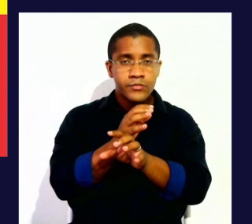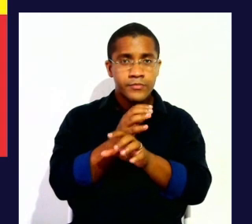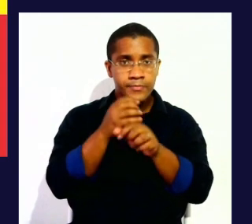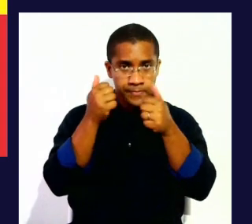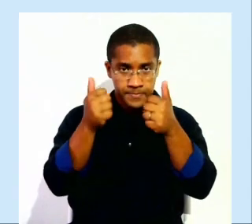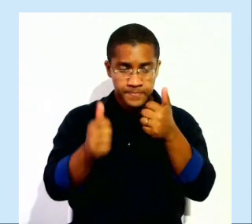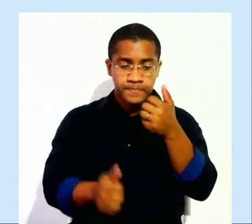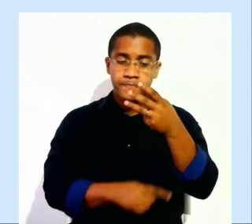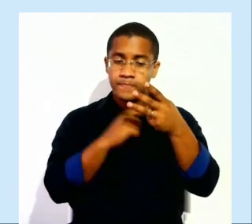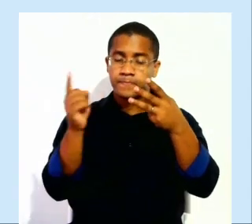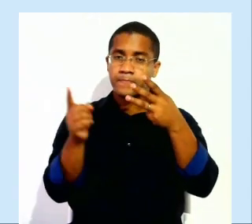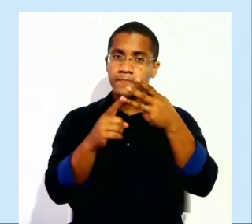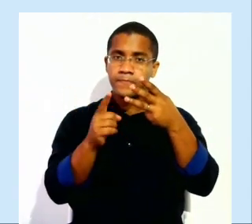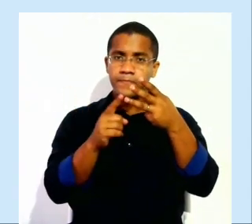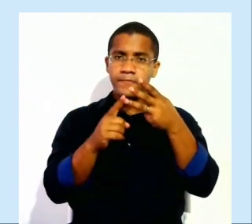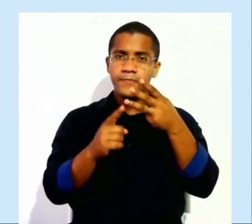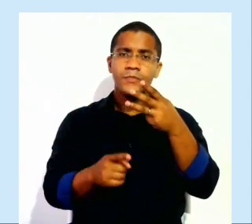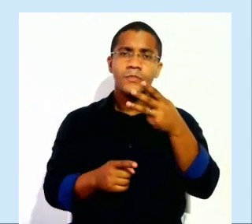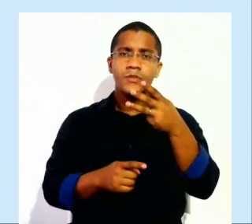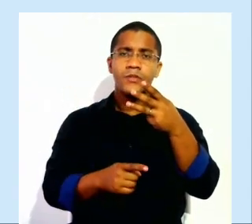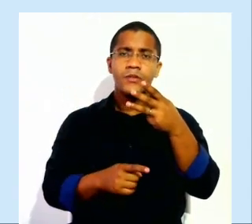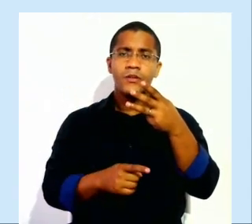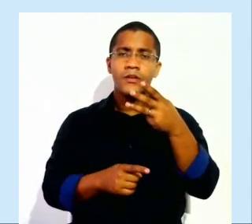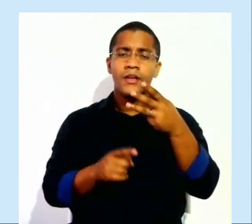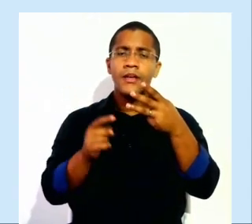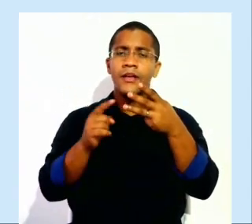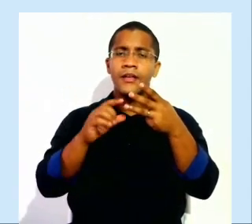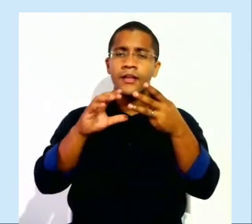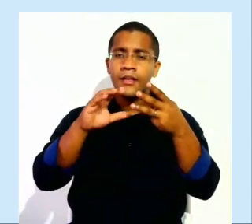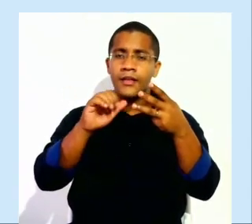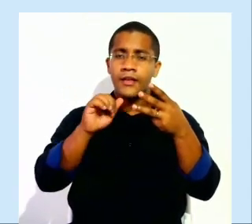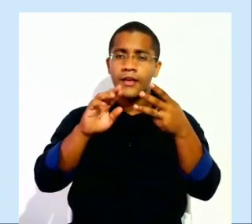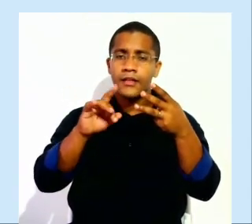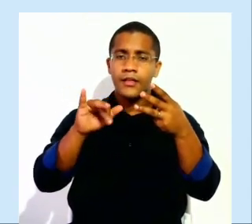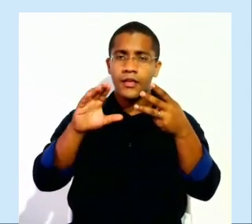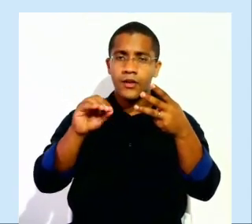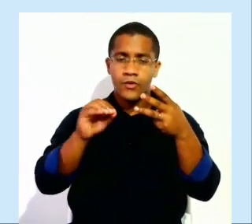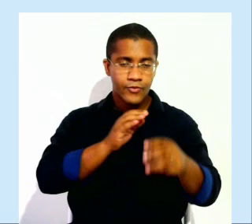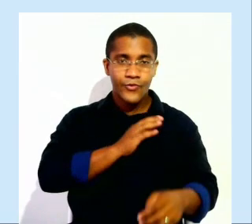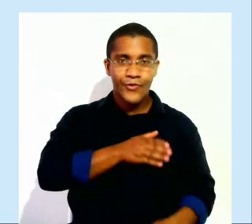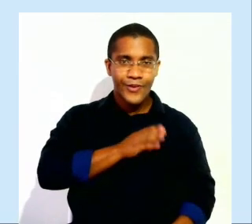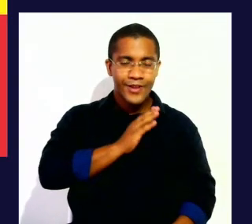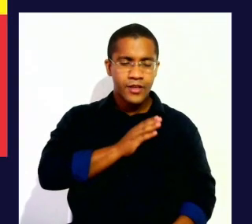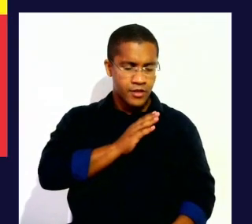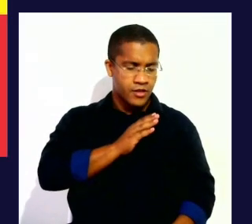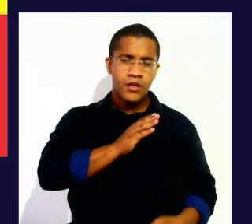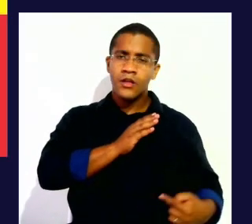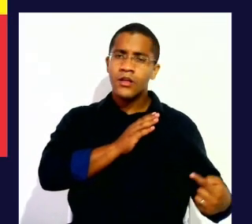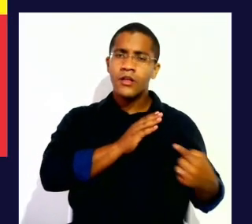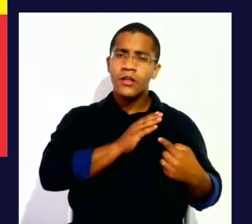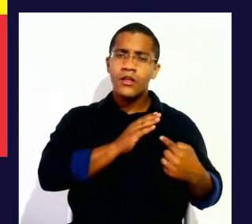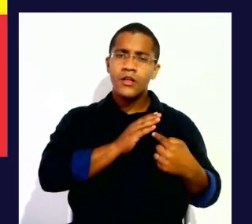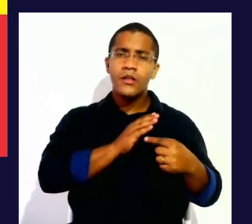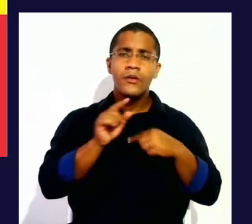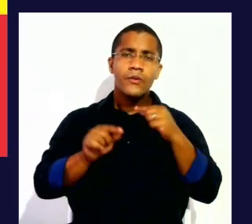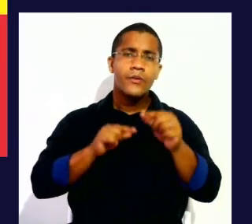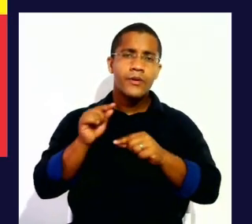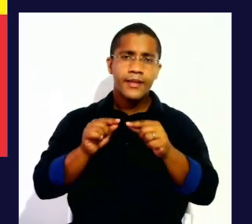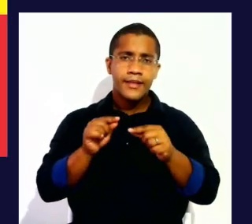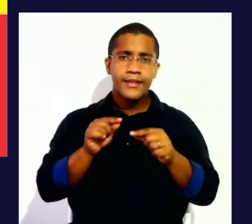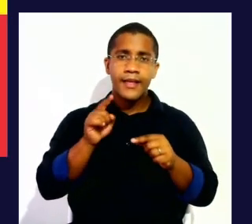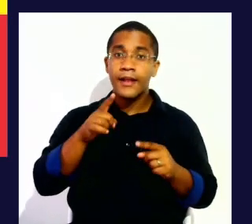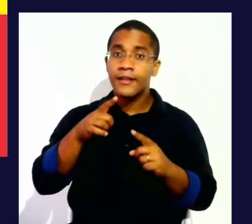nosso esqueleto. E, por fim, falando dos músculos, vamos para o músculo cardíaco. Vê aí na